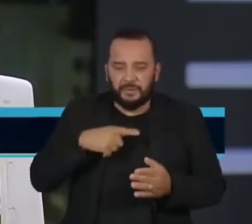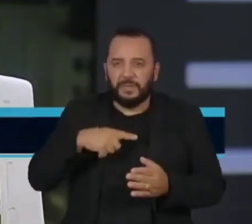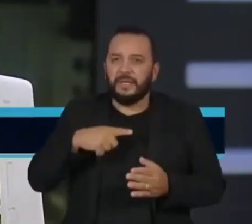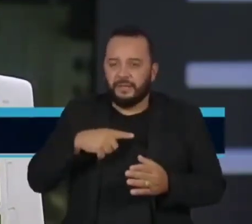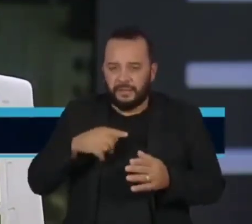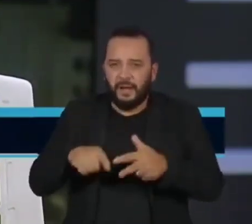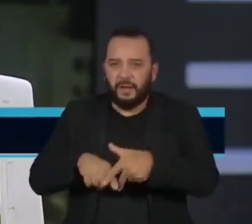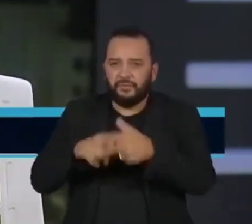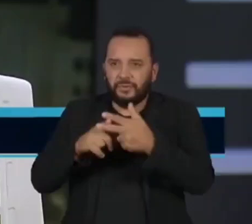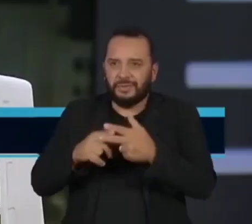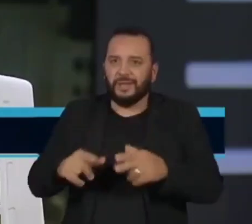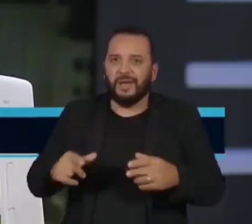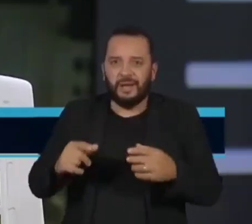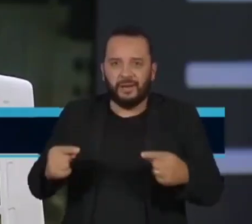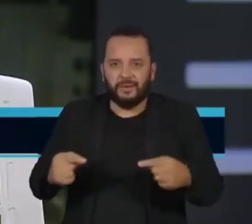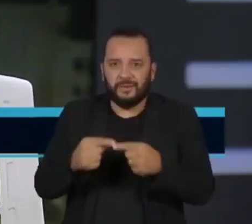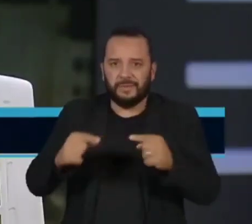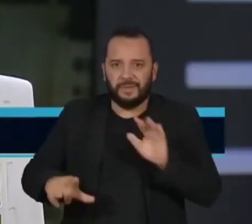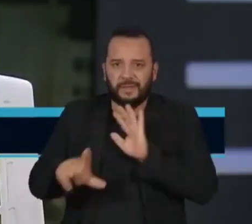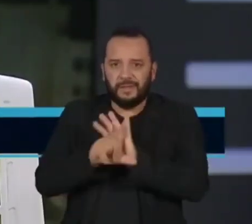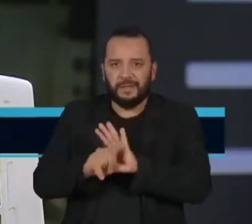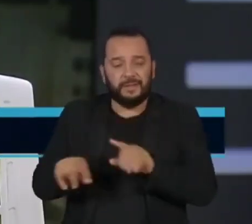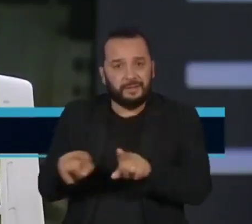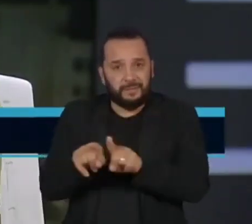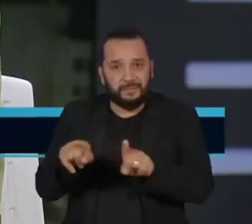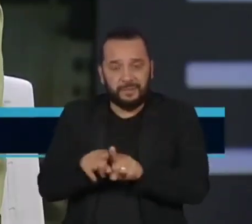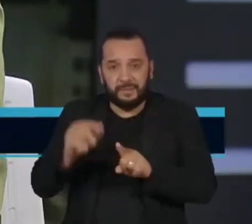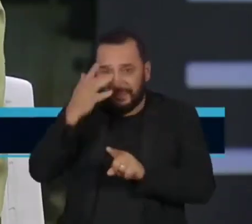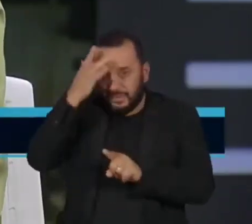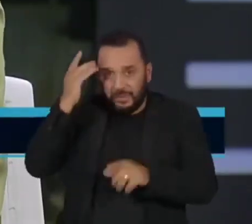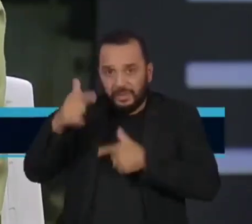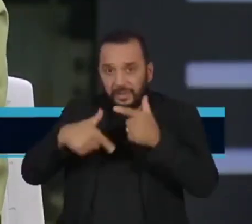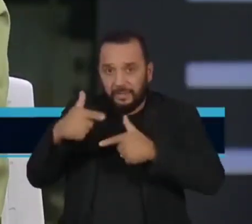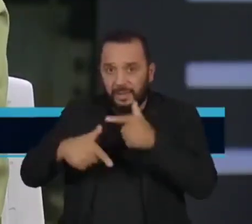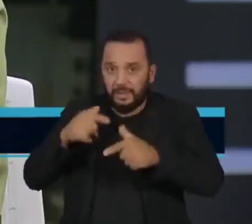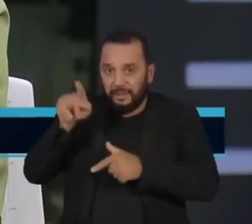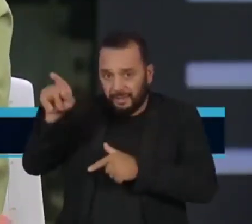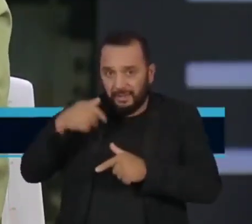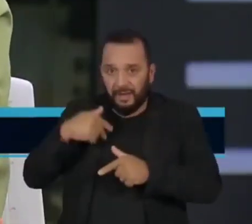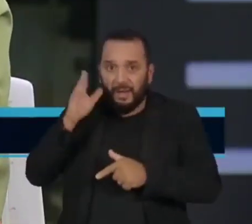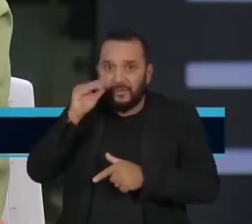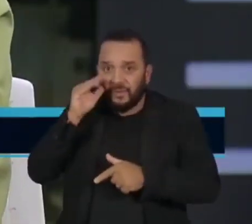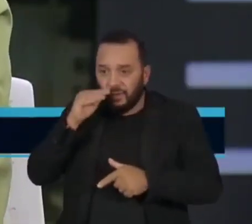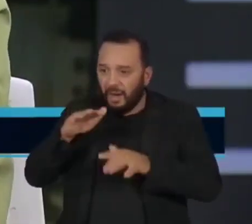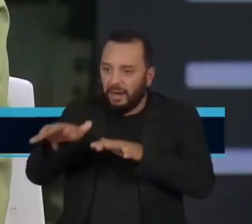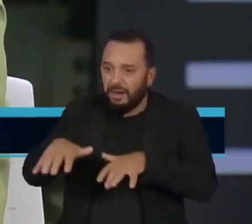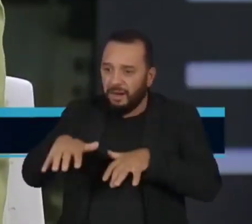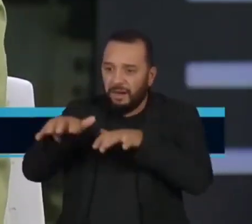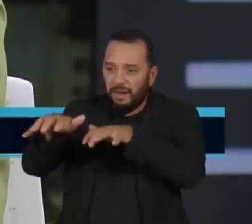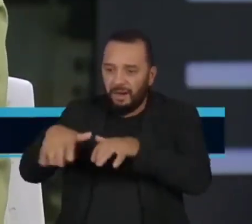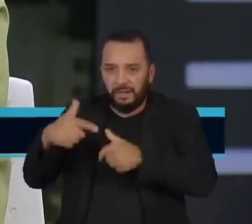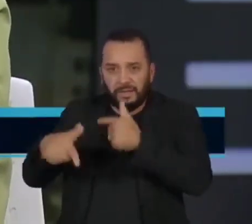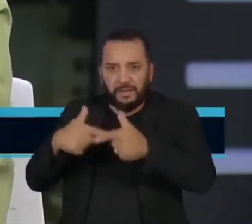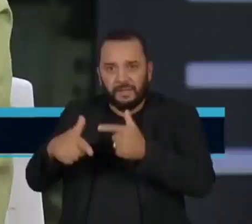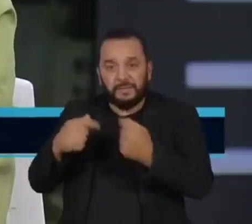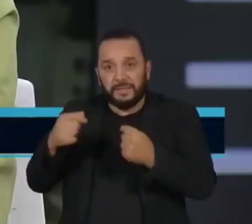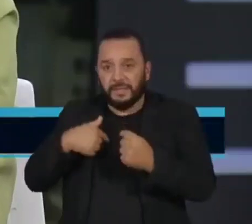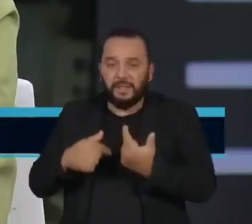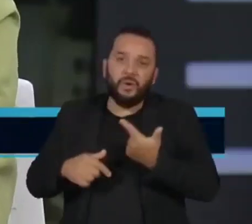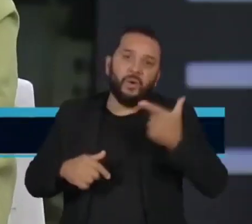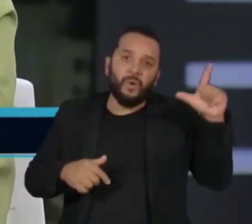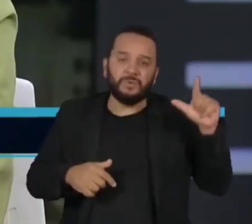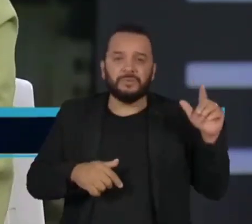norma, mas para criar alternativa para quem está lá, para aqueles trabalhadores, né? Porque é isso, o garimpo ele tem um problema, mas tem pessoas que estão ali que precisam de alternativa, precisam de